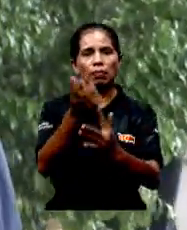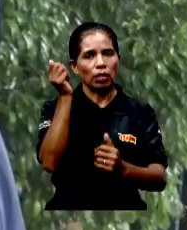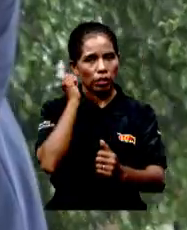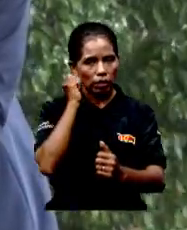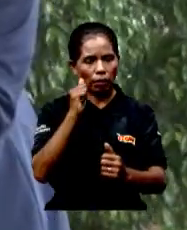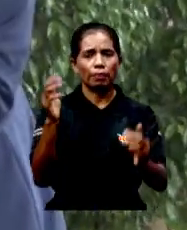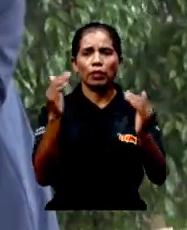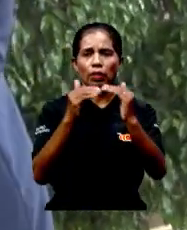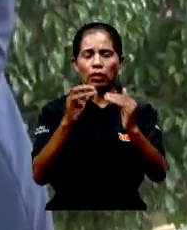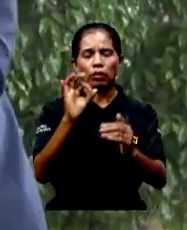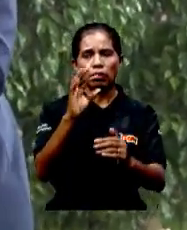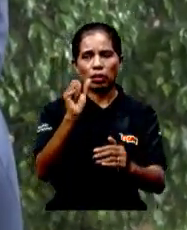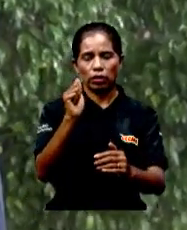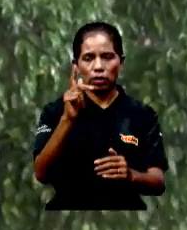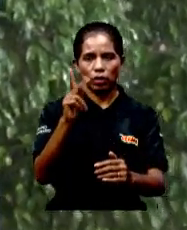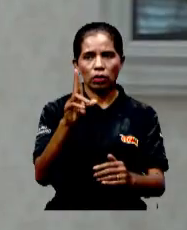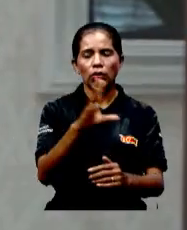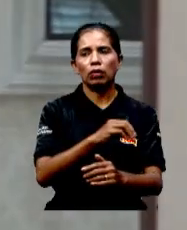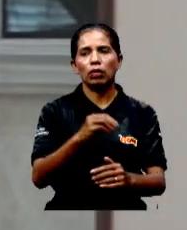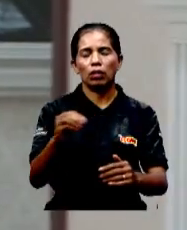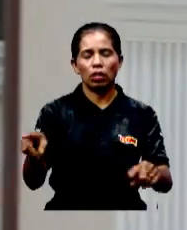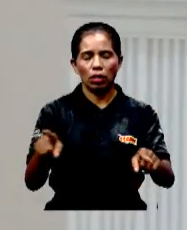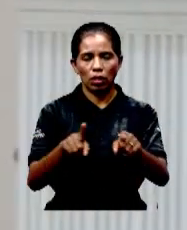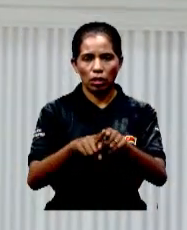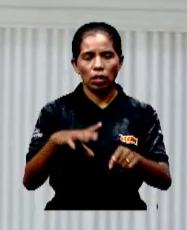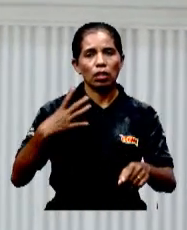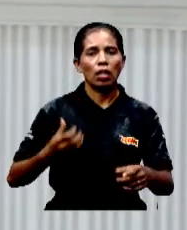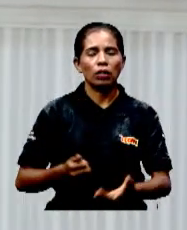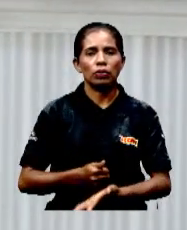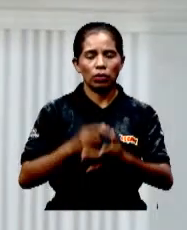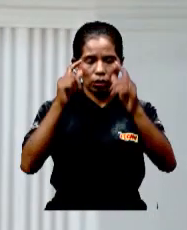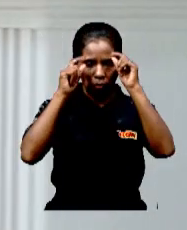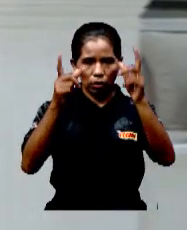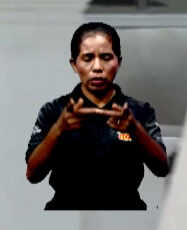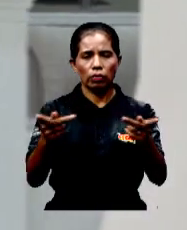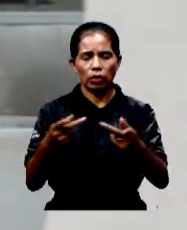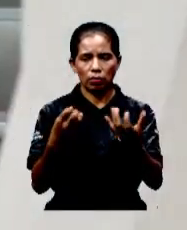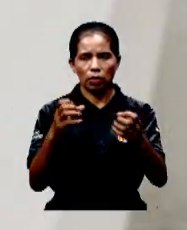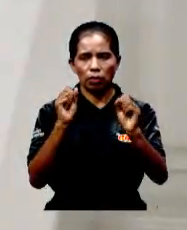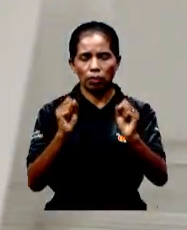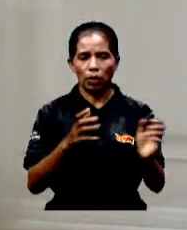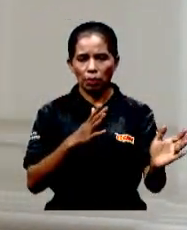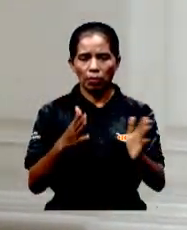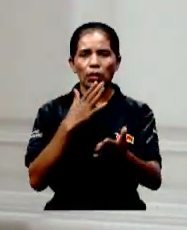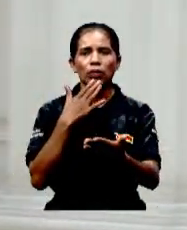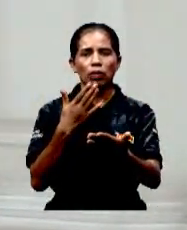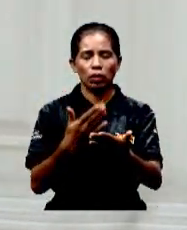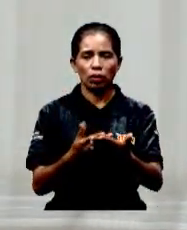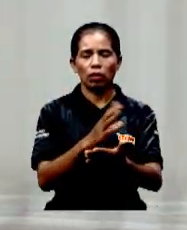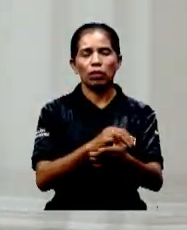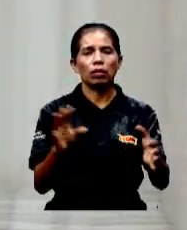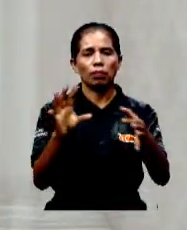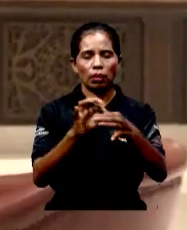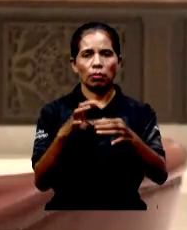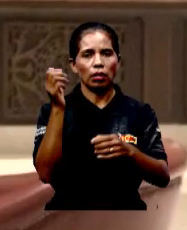encontro, Francisco Calboadilain explica Camboja se capacita Timor-Leste e a área UN, o de Bele prepara dia glutan antes de ser membro